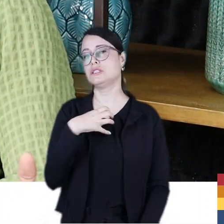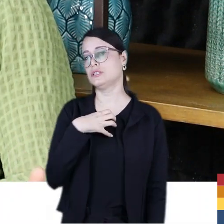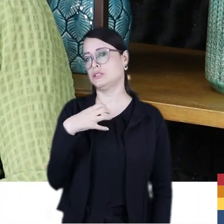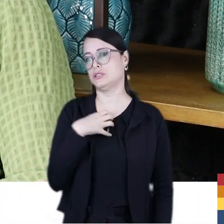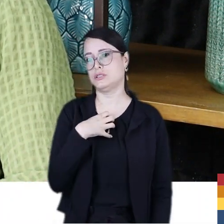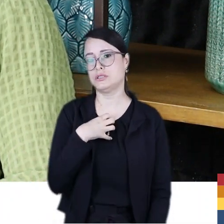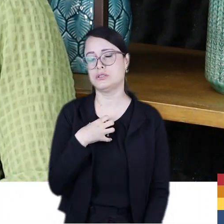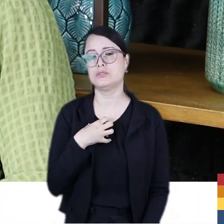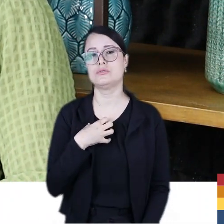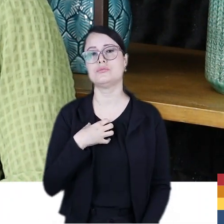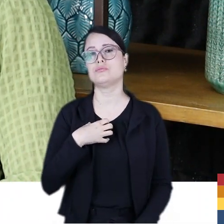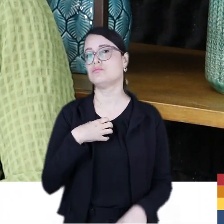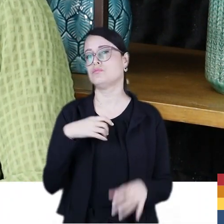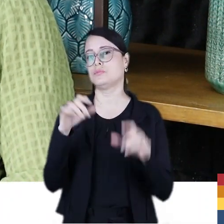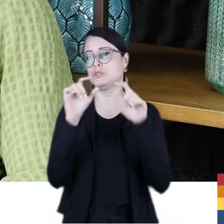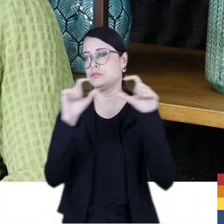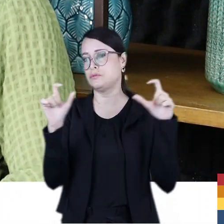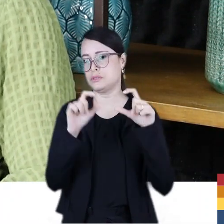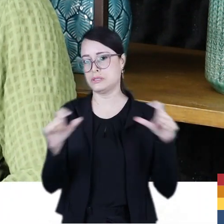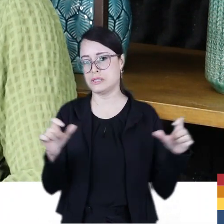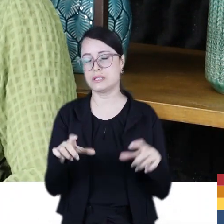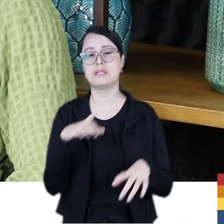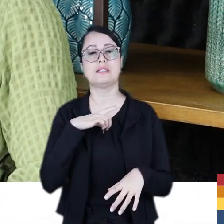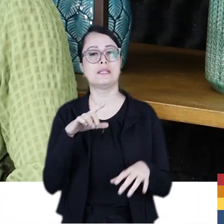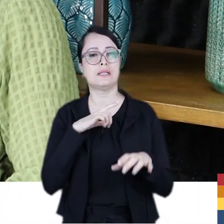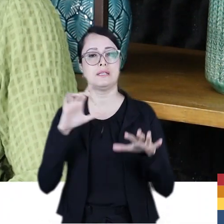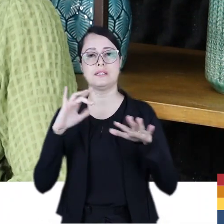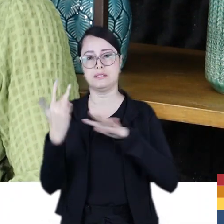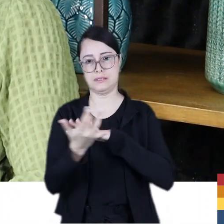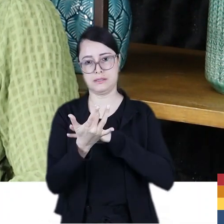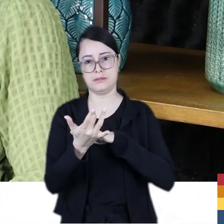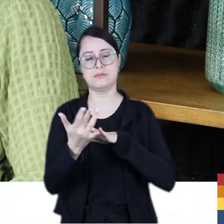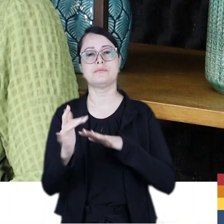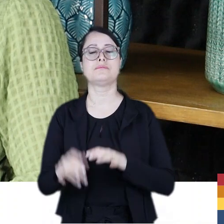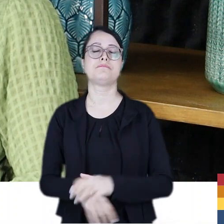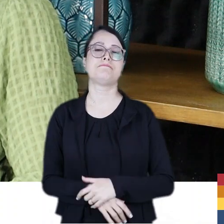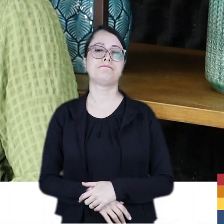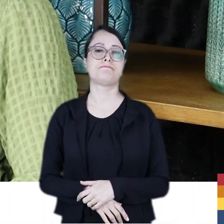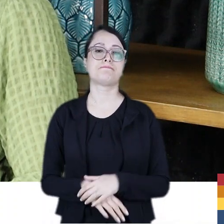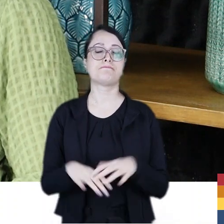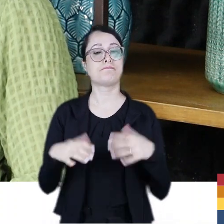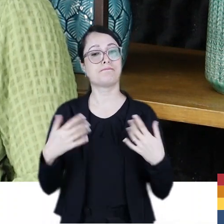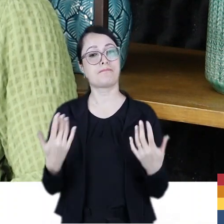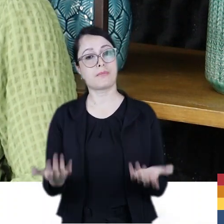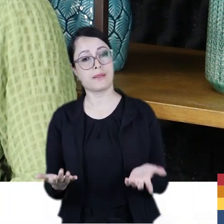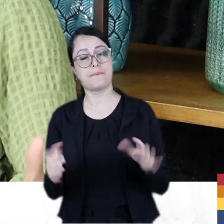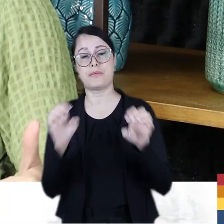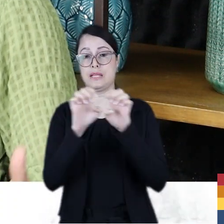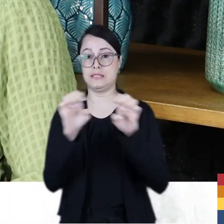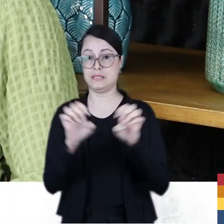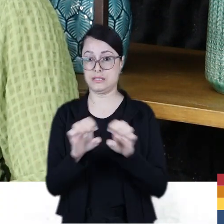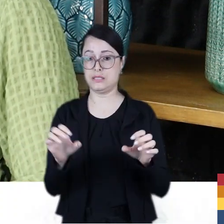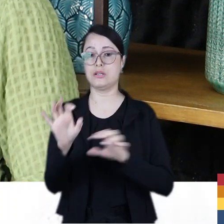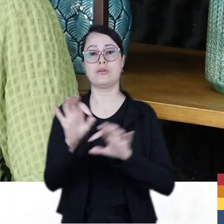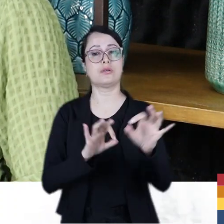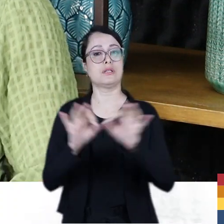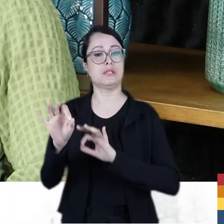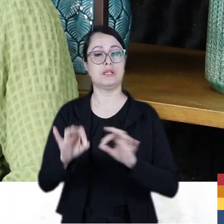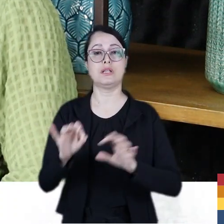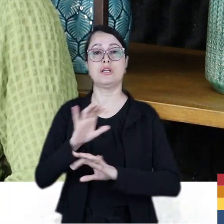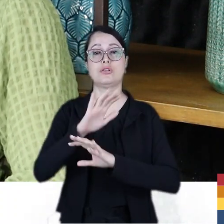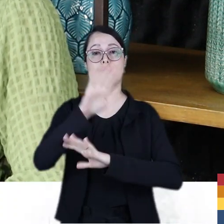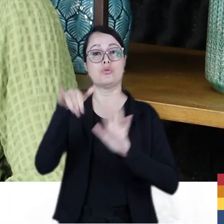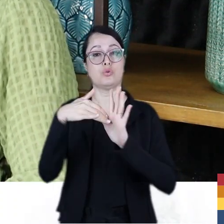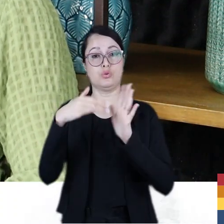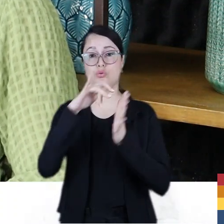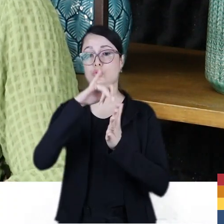e as habilidades específicas, né, então a gente tem habilidades específicas de itinerário formativo, né, então as habilidades específicas, elas